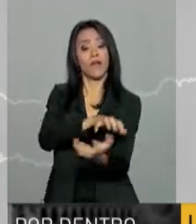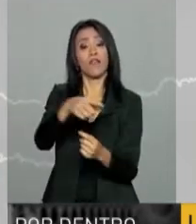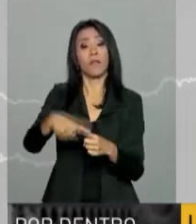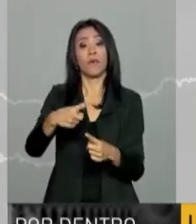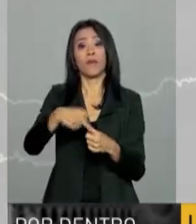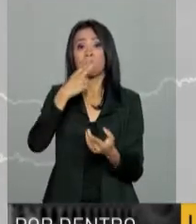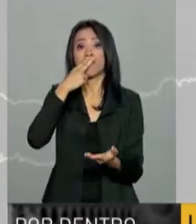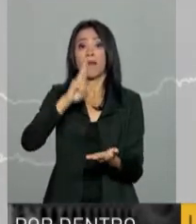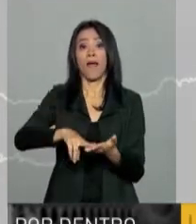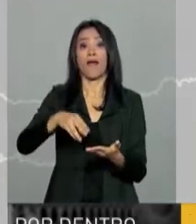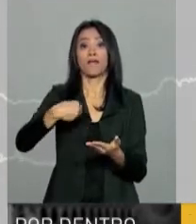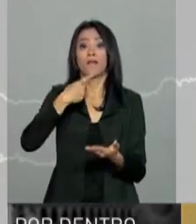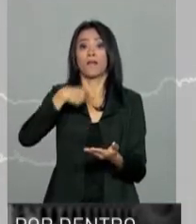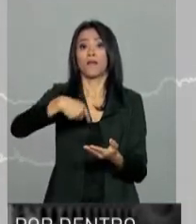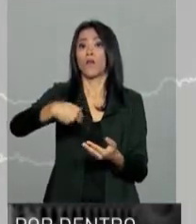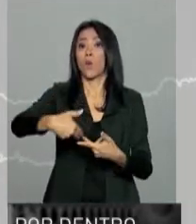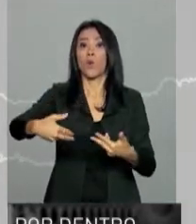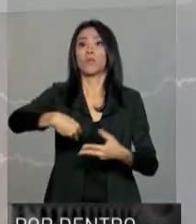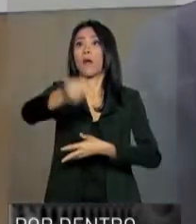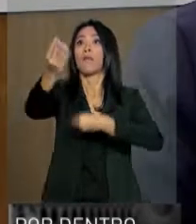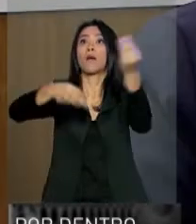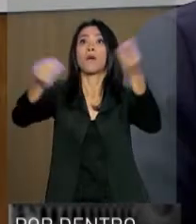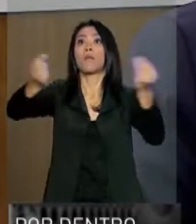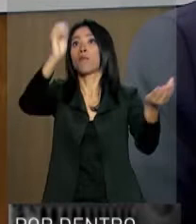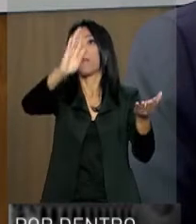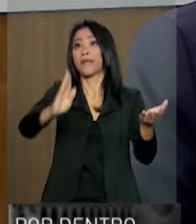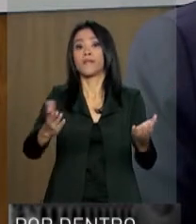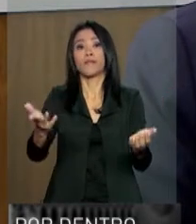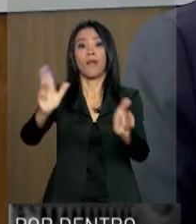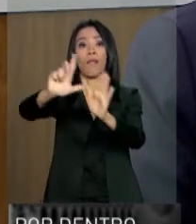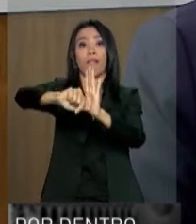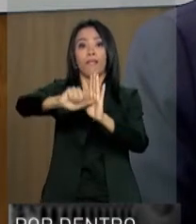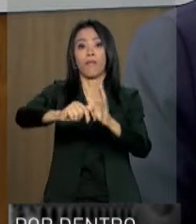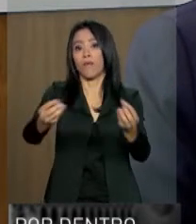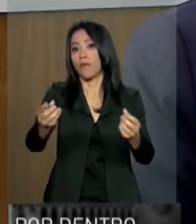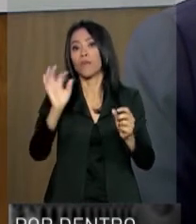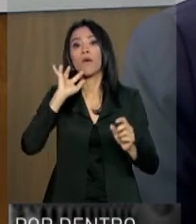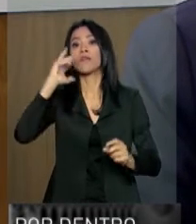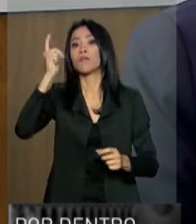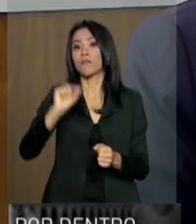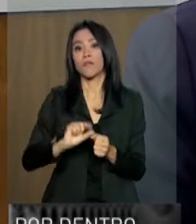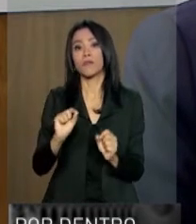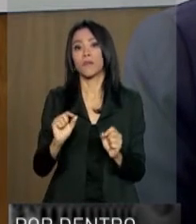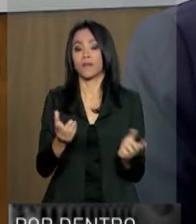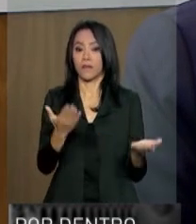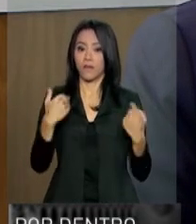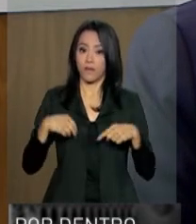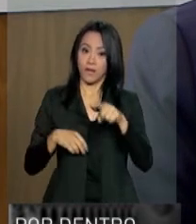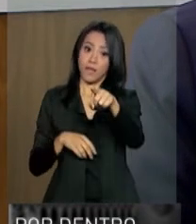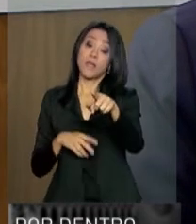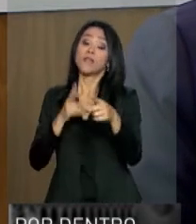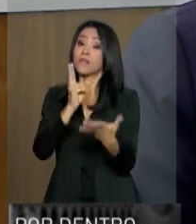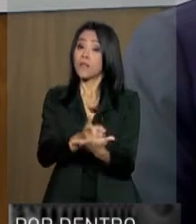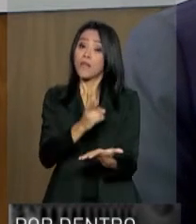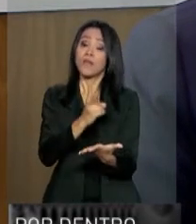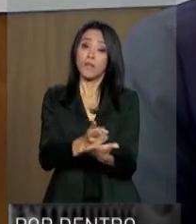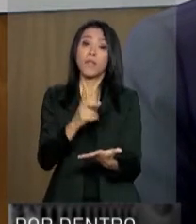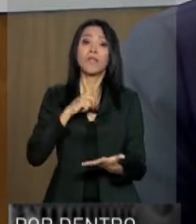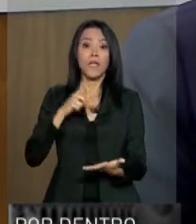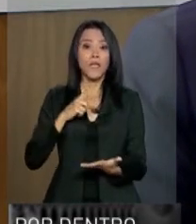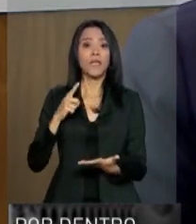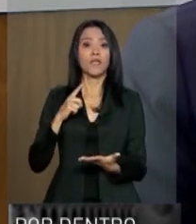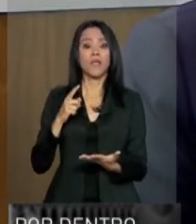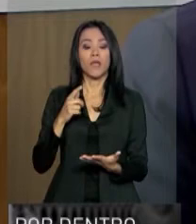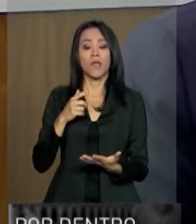ministro a existe todo um serviço emergencial emergencial que em todas as greves é implantado não é